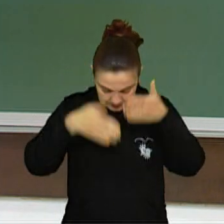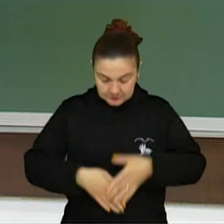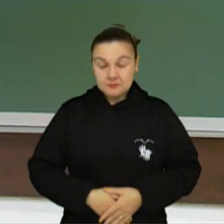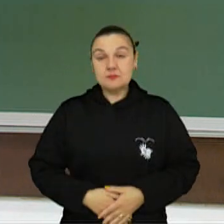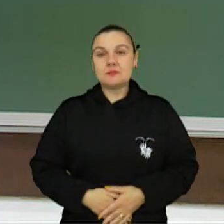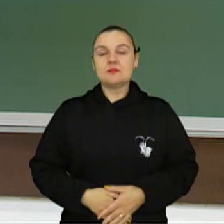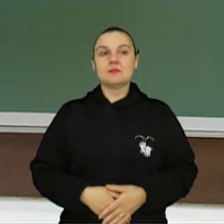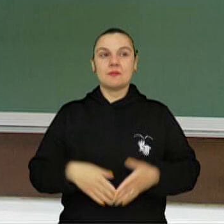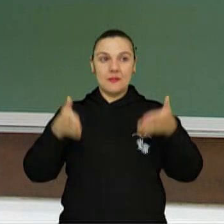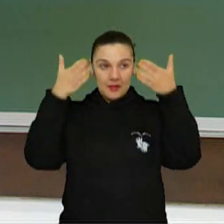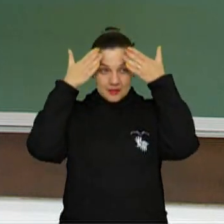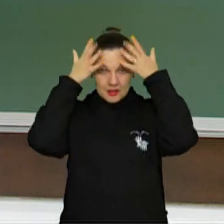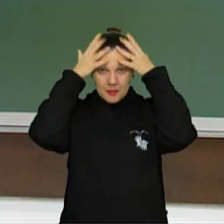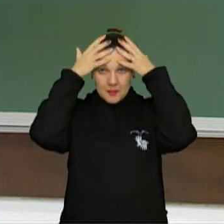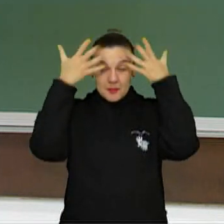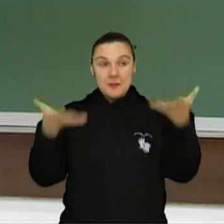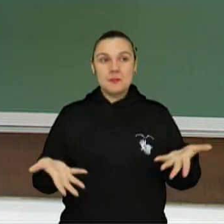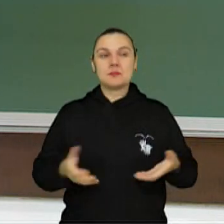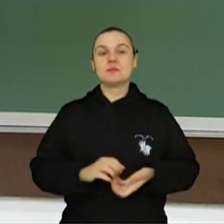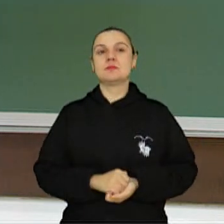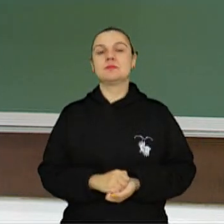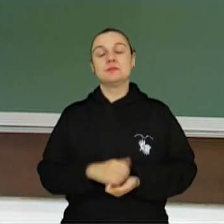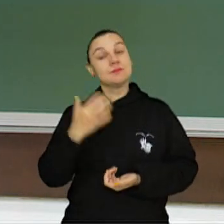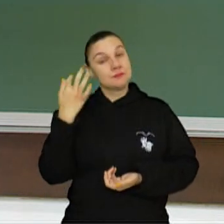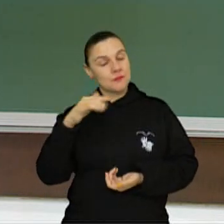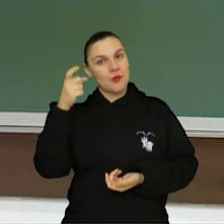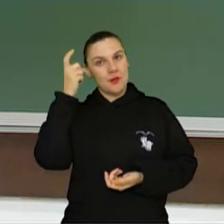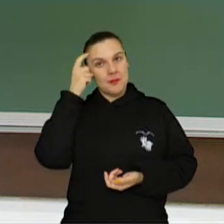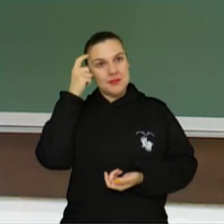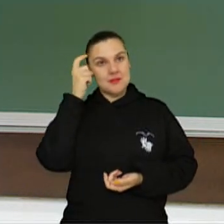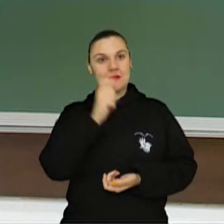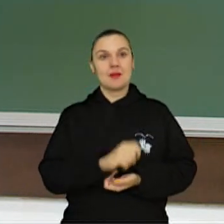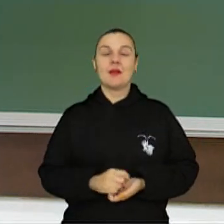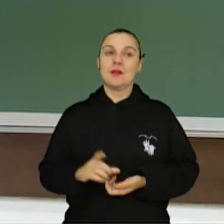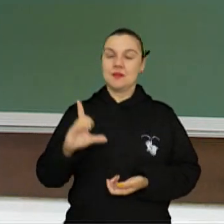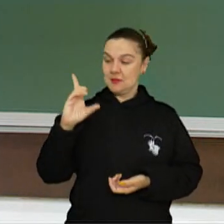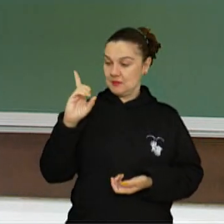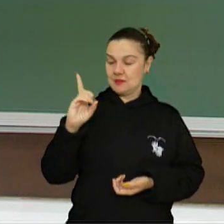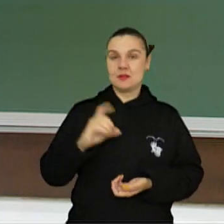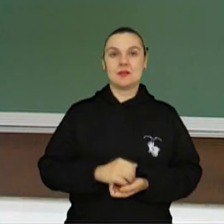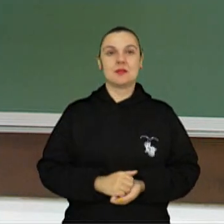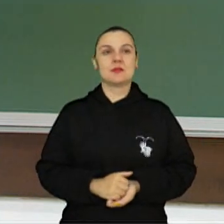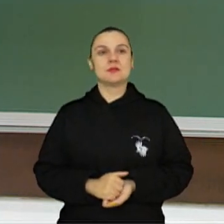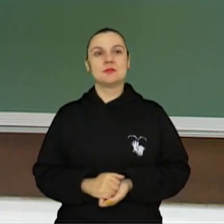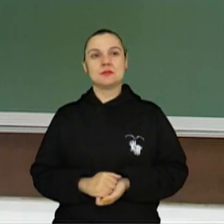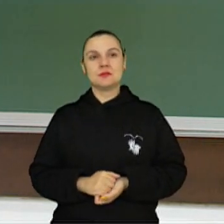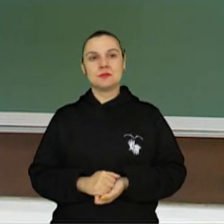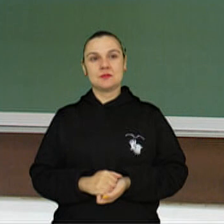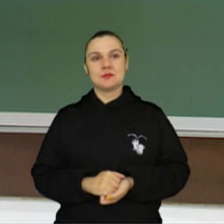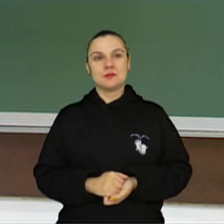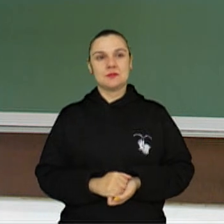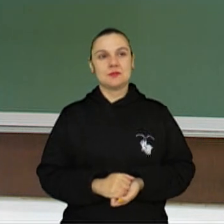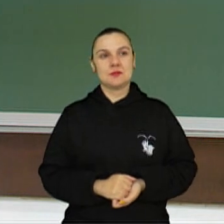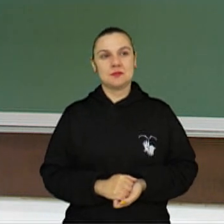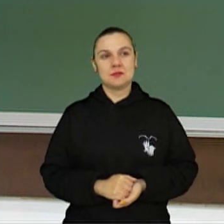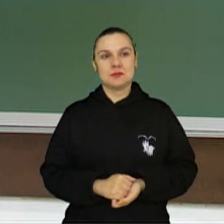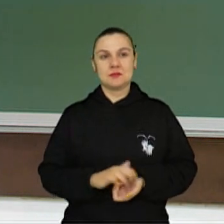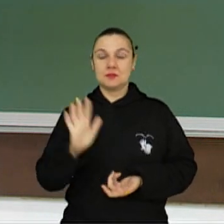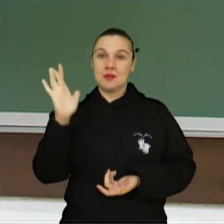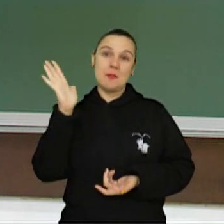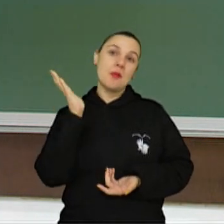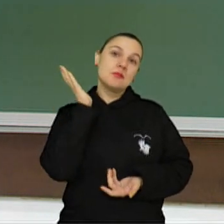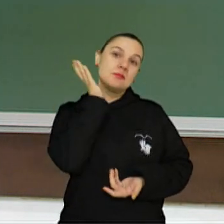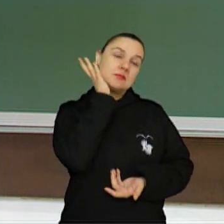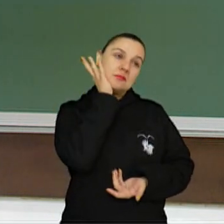testa, mas fazendo referência à cabeça, por isso, dolor de cabeça. Temos depois aí el chico, que está com a mão em